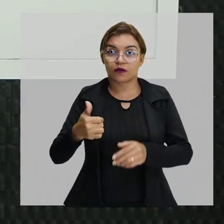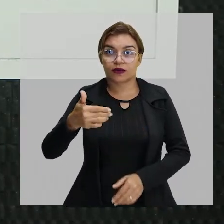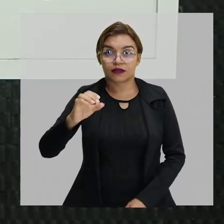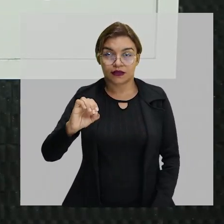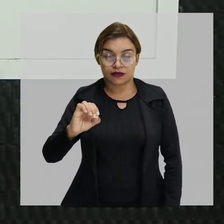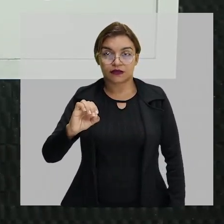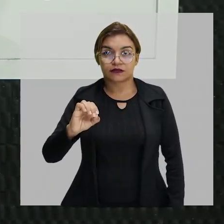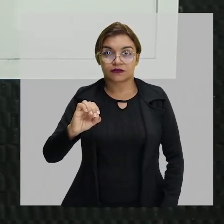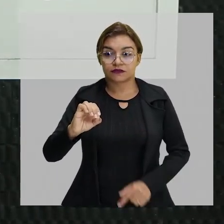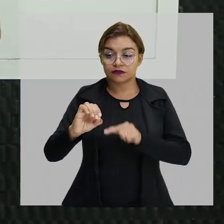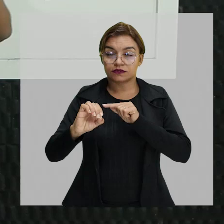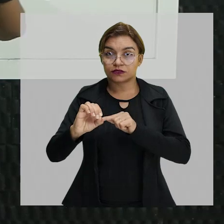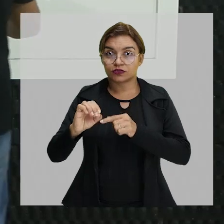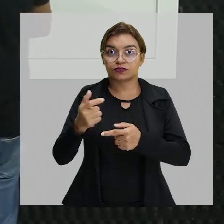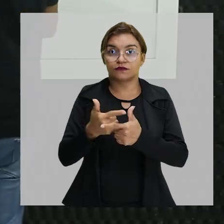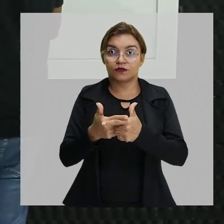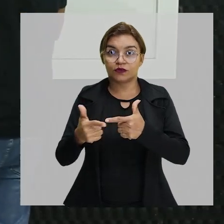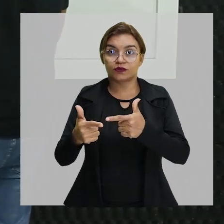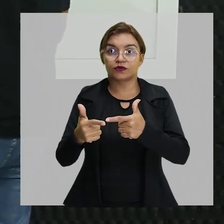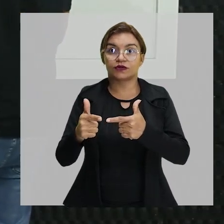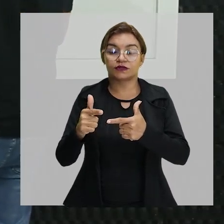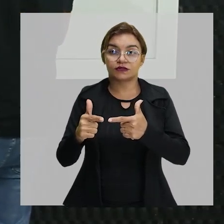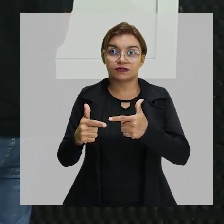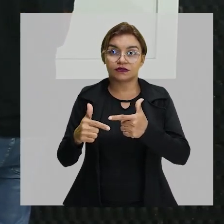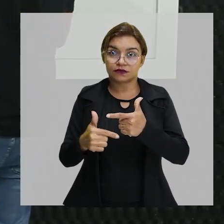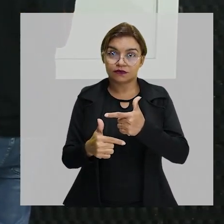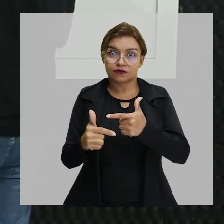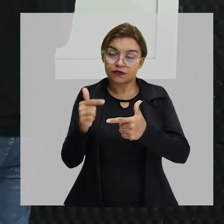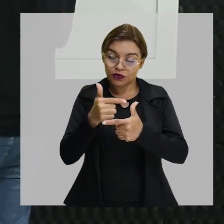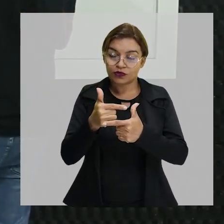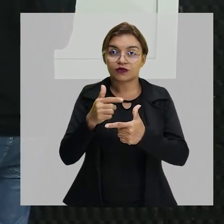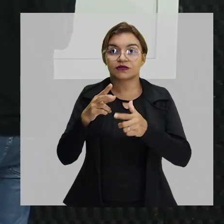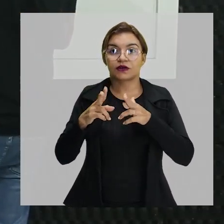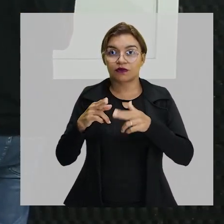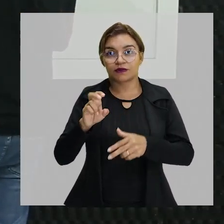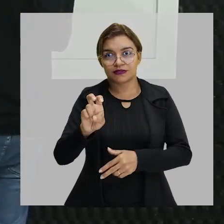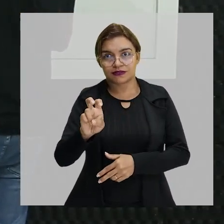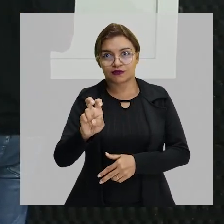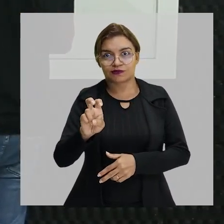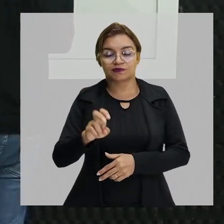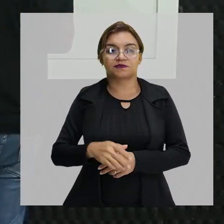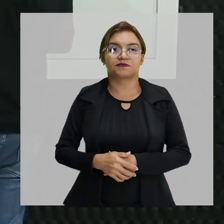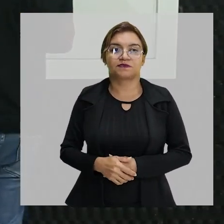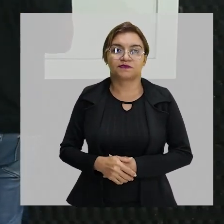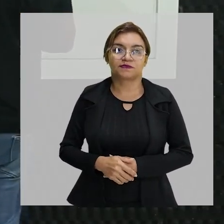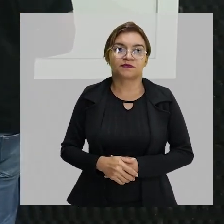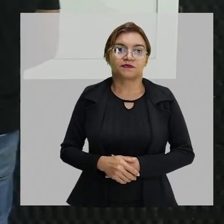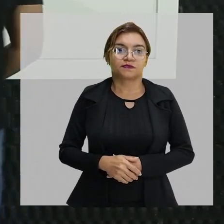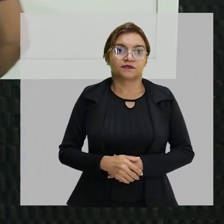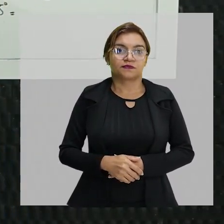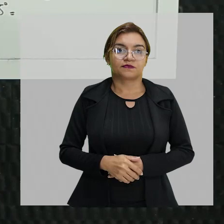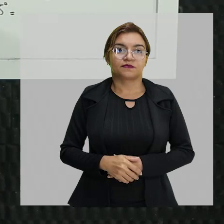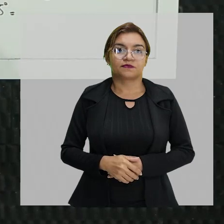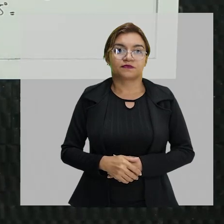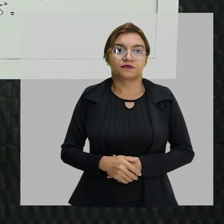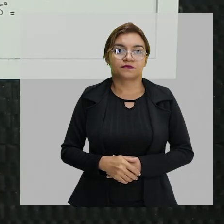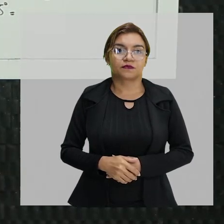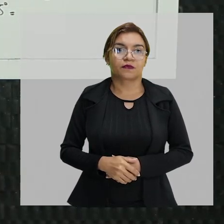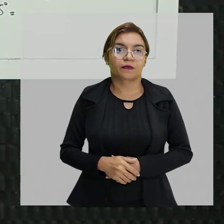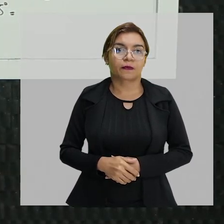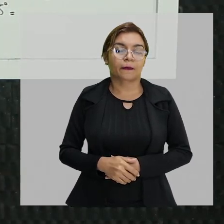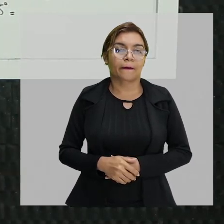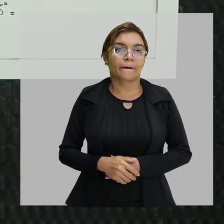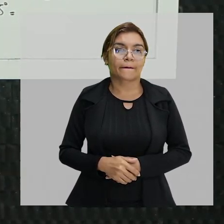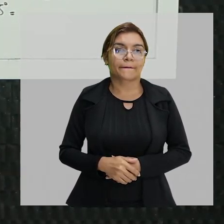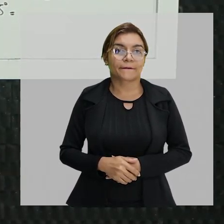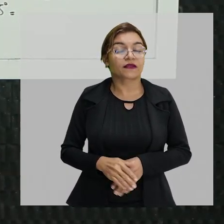5. Vezes o seno de 5 graus. Beleza, turminha.